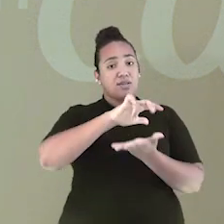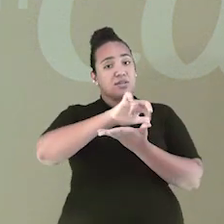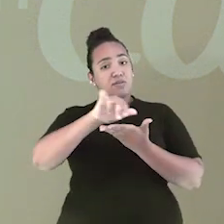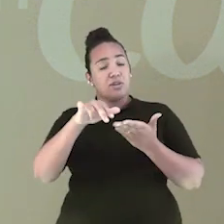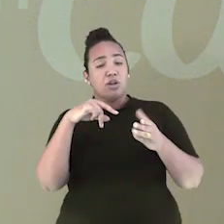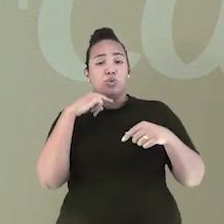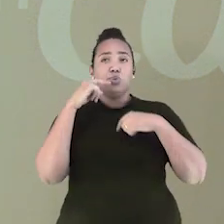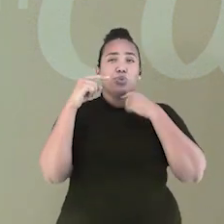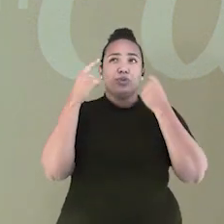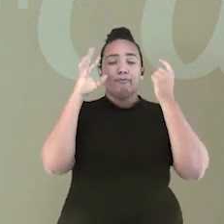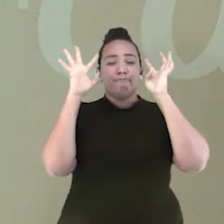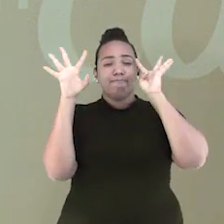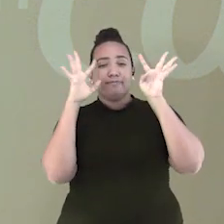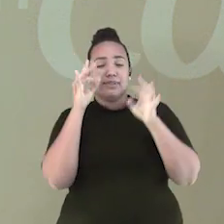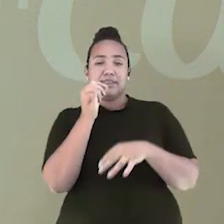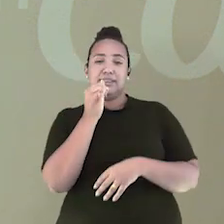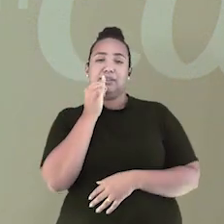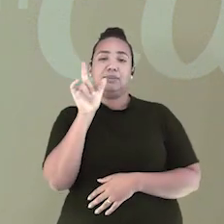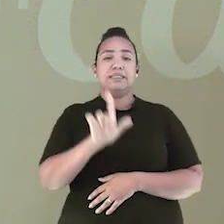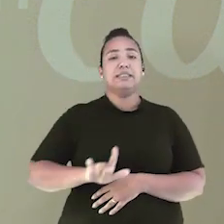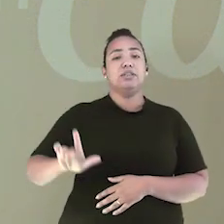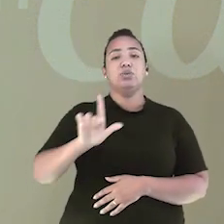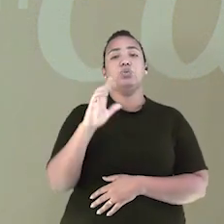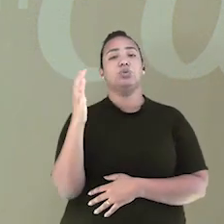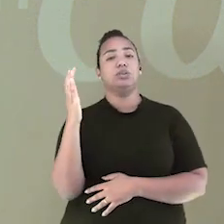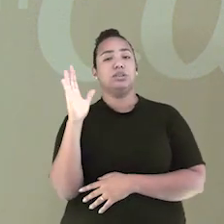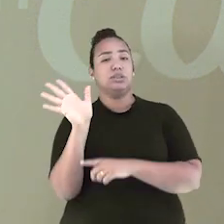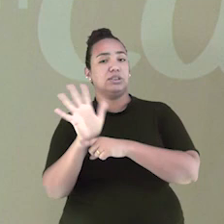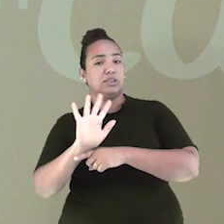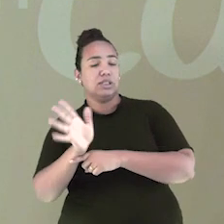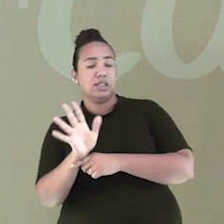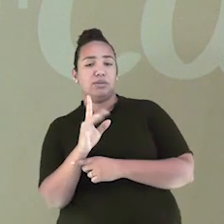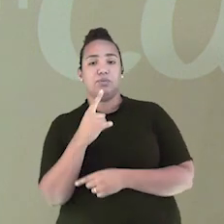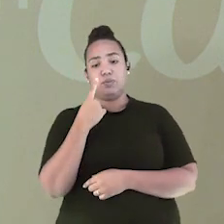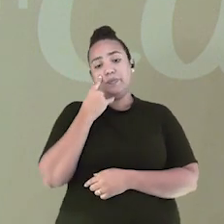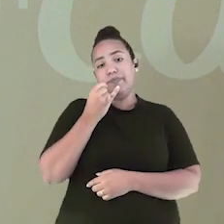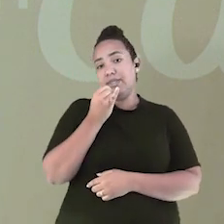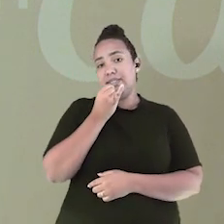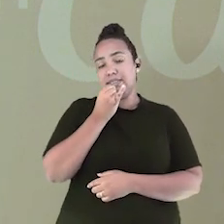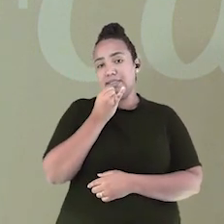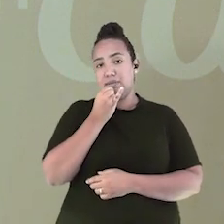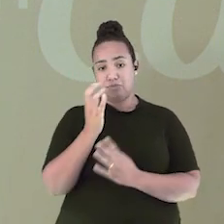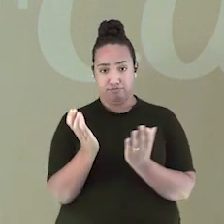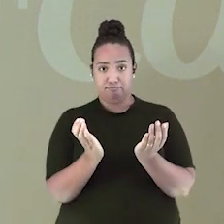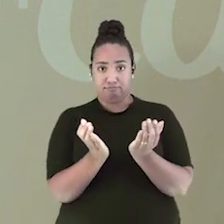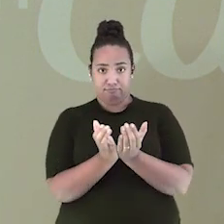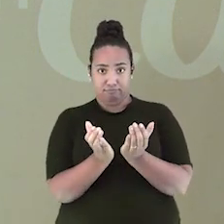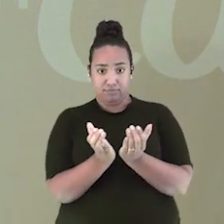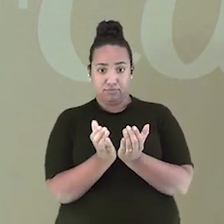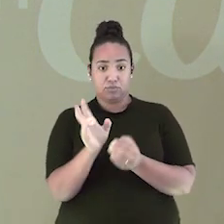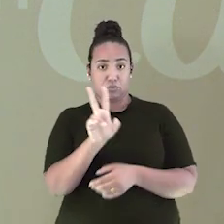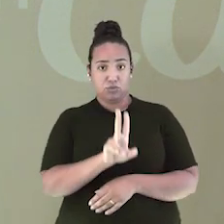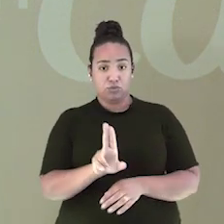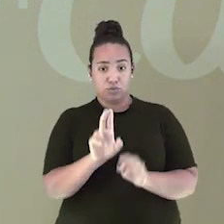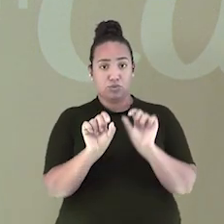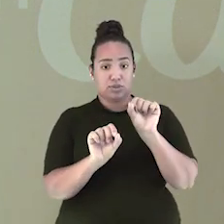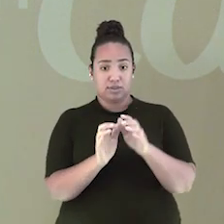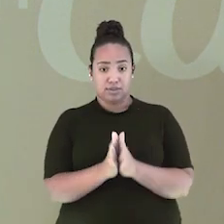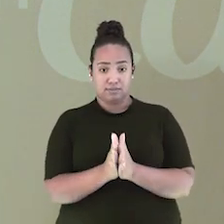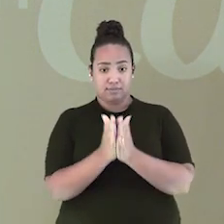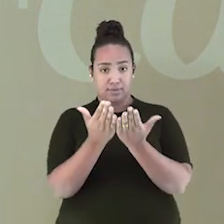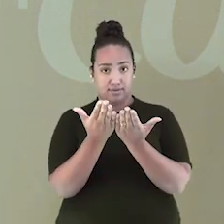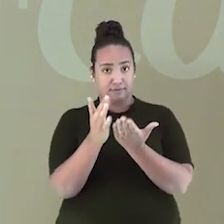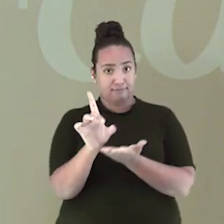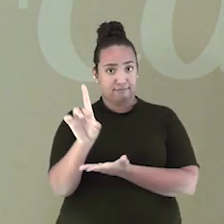na literatura, no cinema, nas obras científicas. Vou dar um exemplo para vocês sobre o cristianismo, que usa a